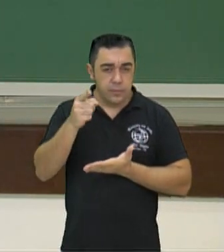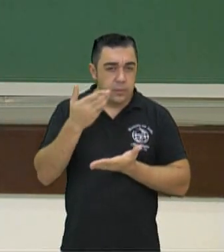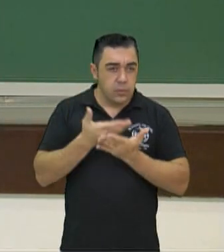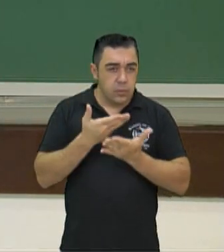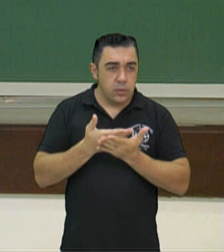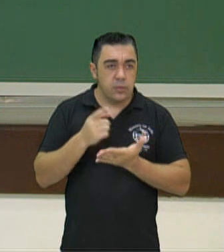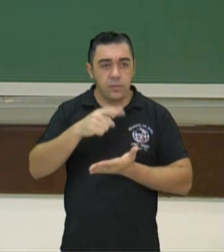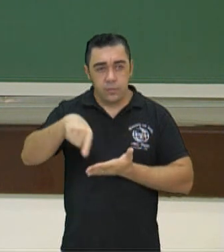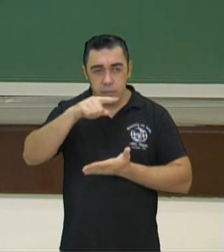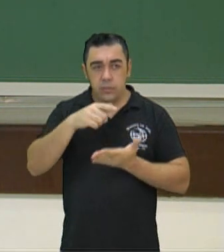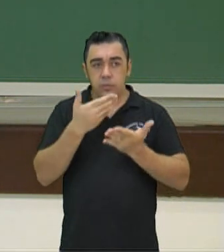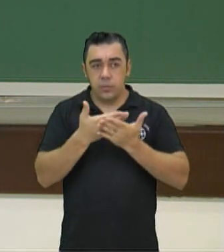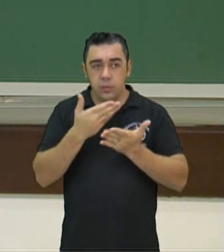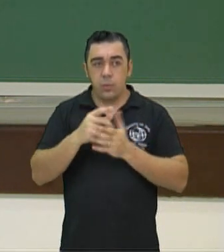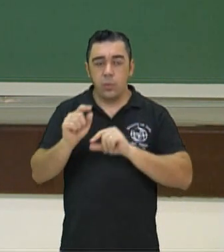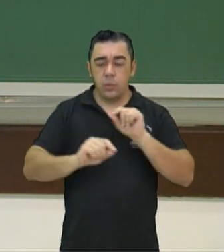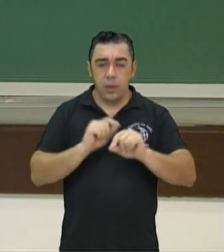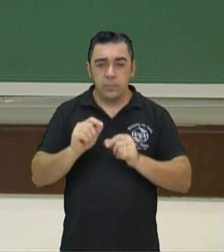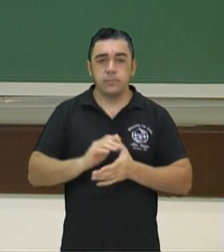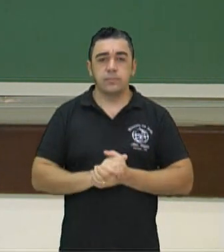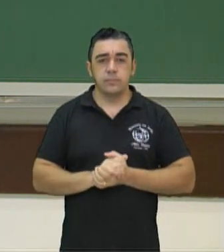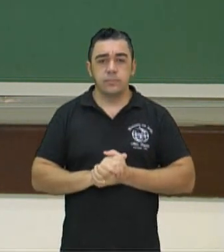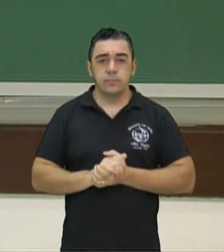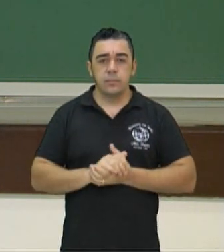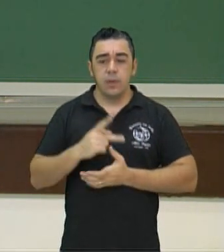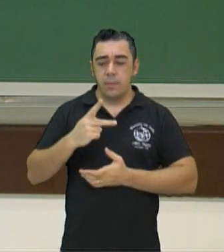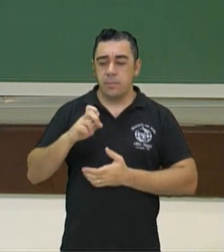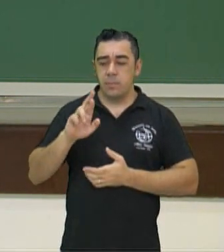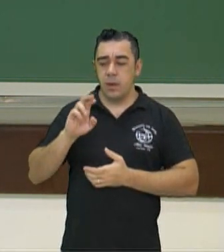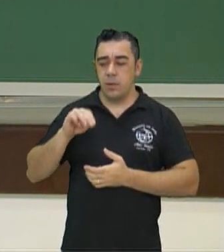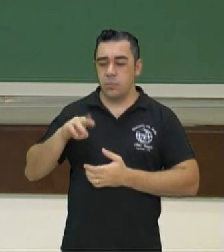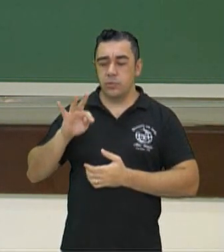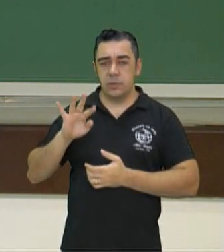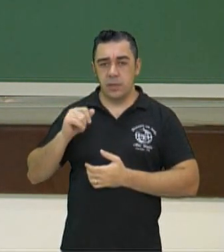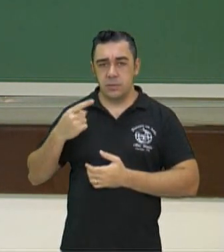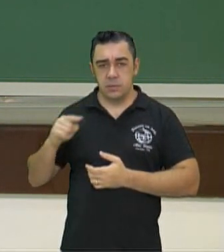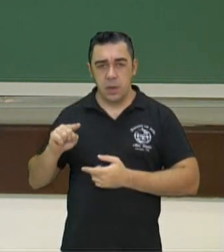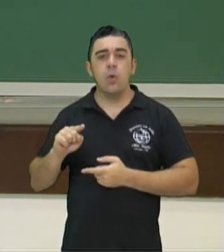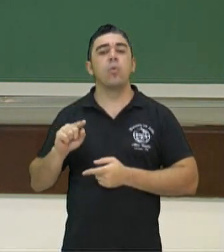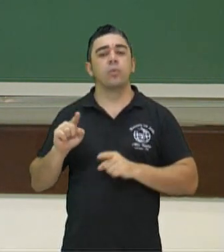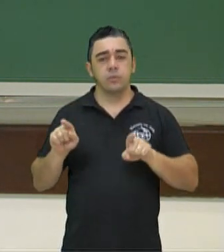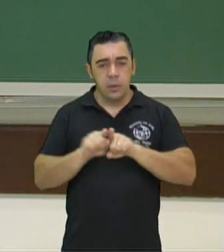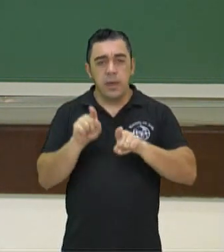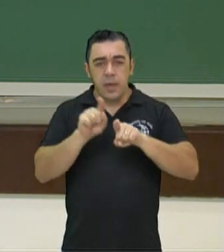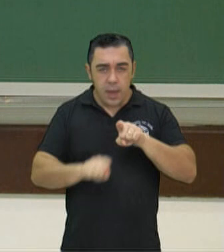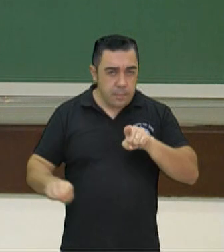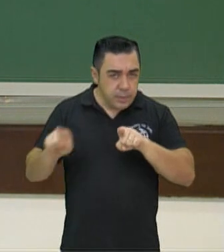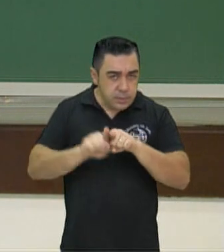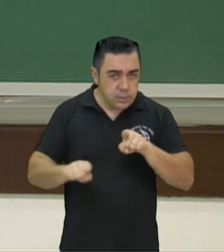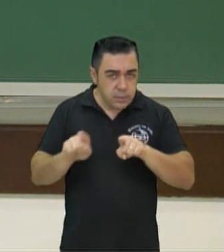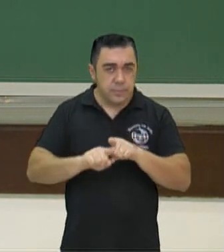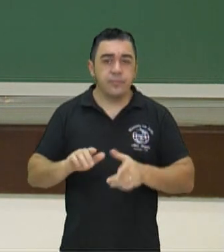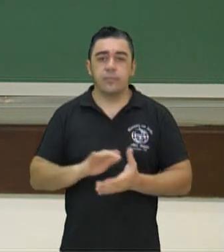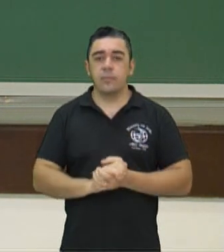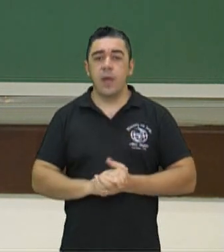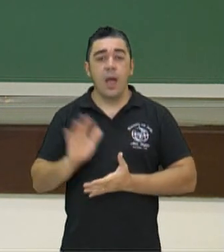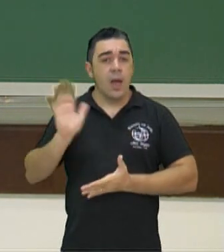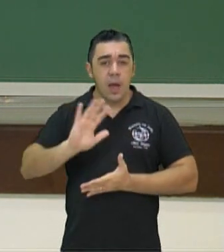estudar? Vocês irão estudar permutação com repetição. Então, até a